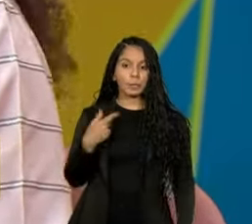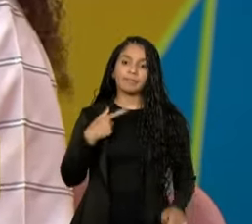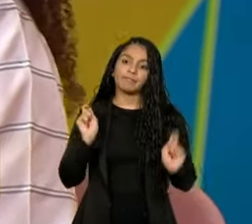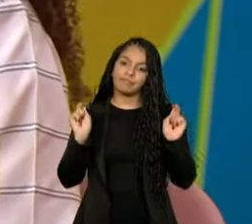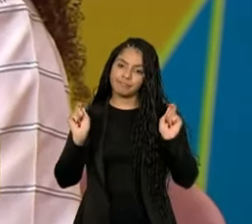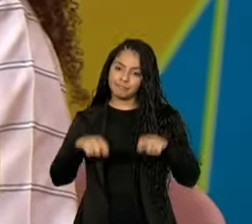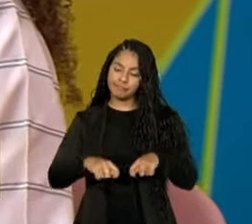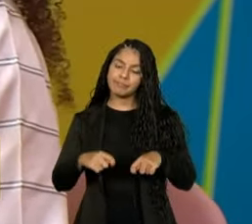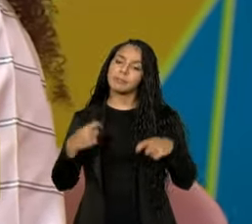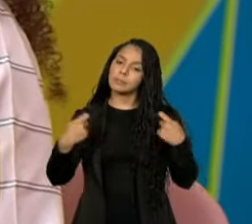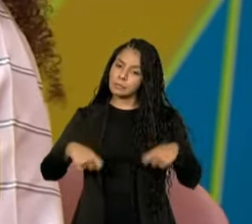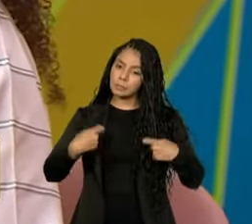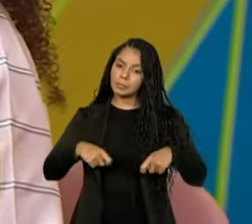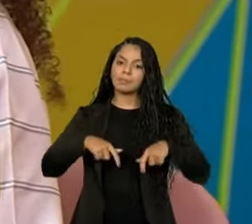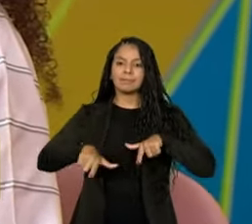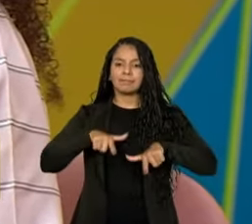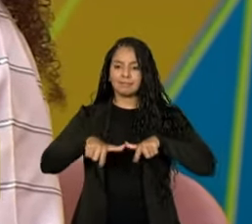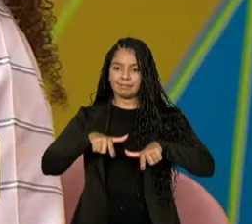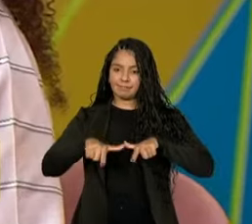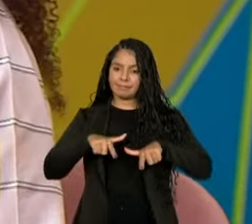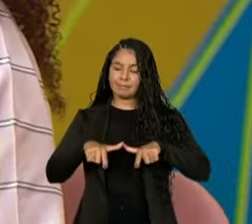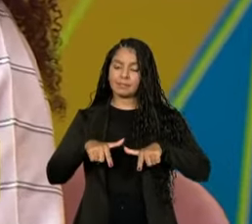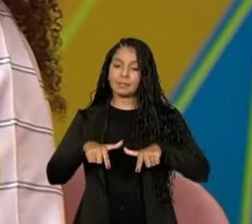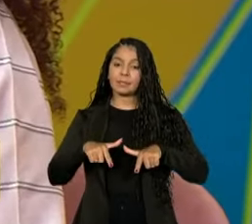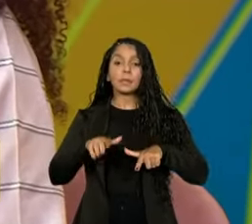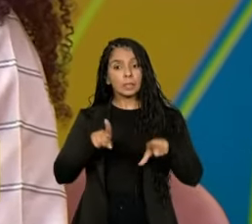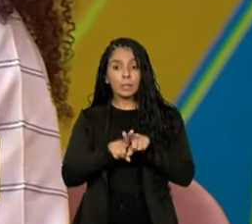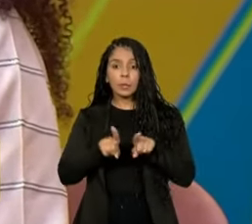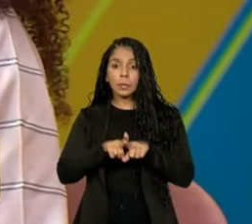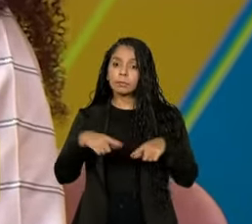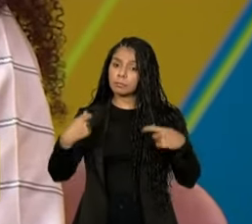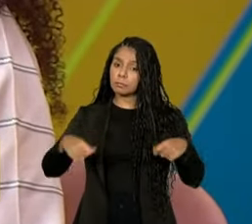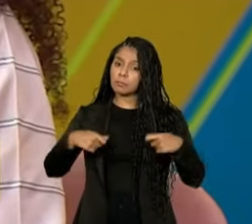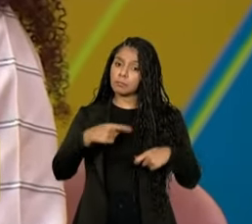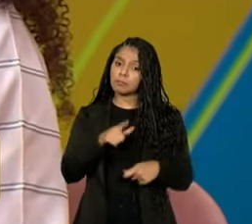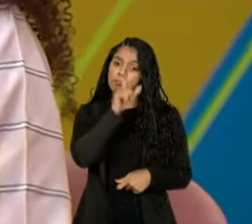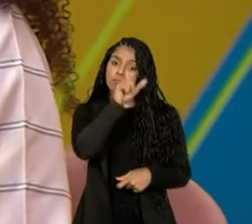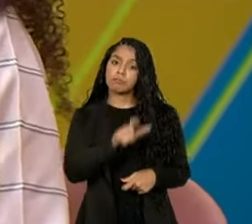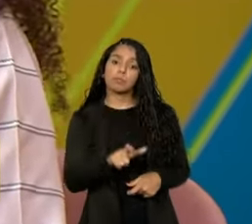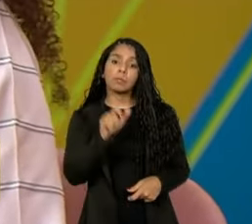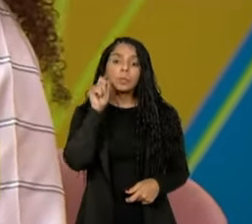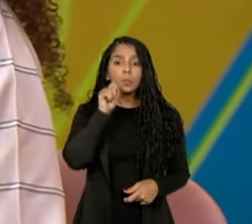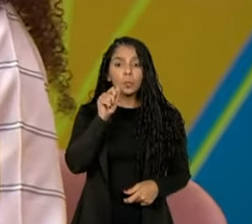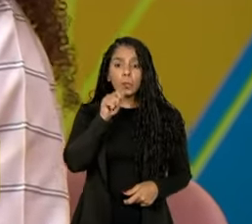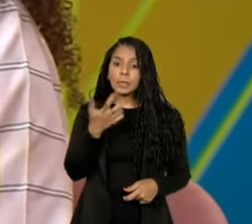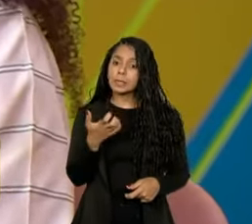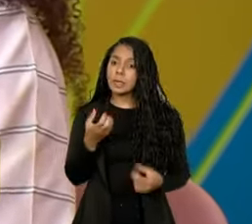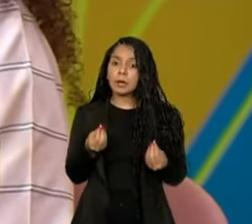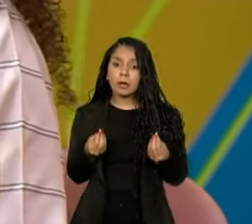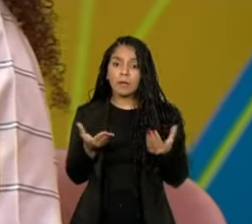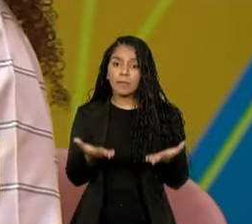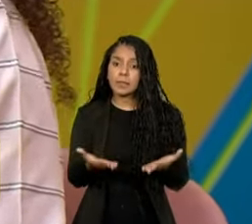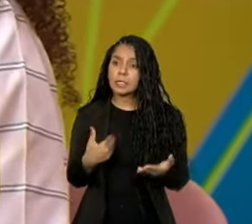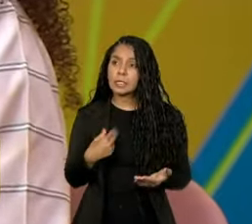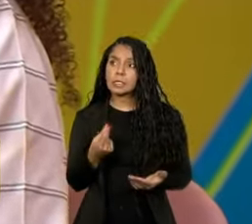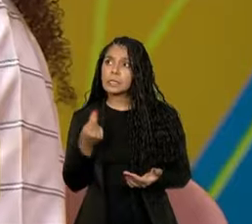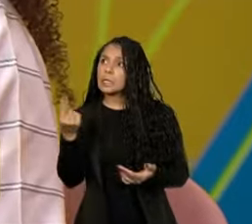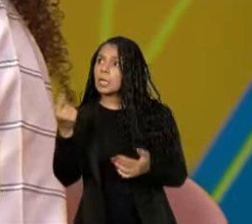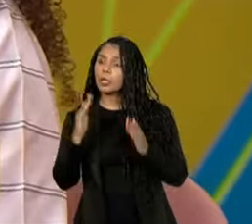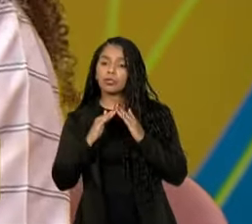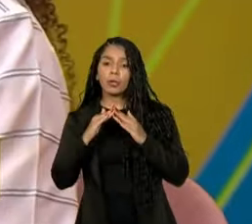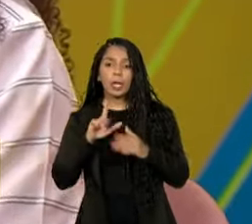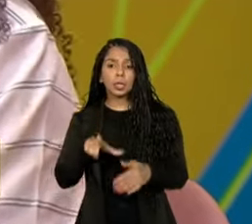possibilidade, necessidade, talvez, de trabalho, né? E da necessidade também sua, enquanto mulher, de querer prover, de querer sair de casa, de querer